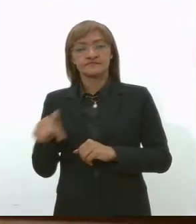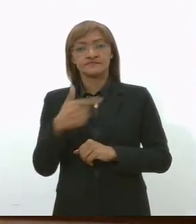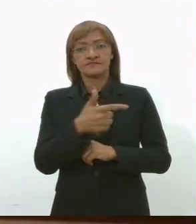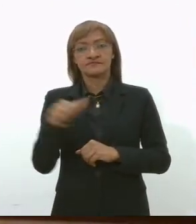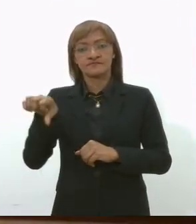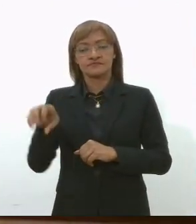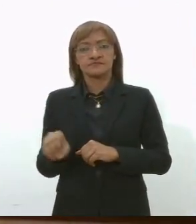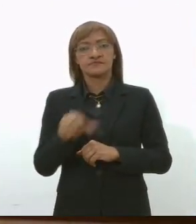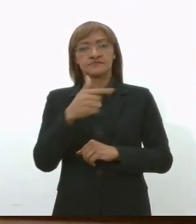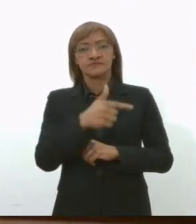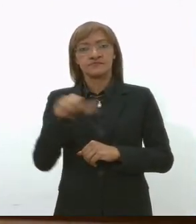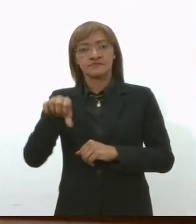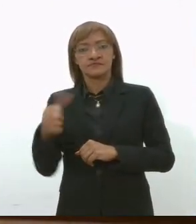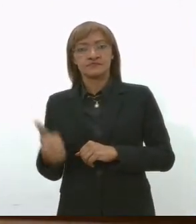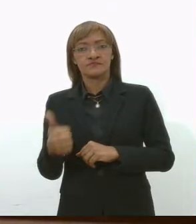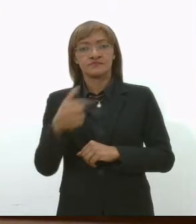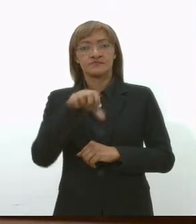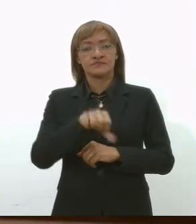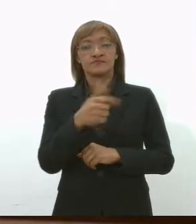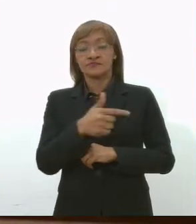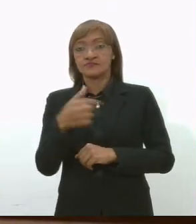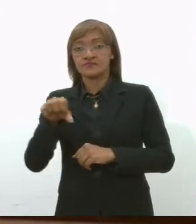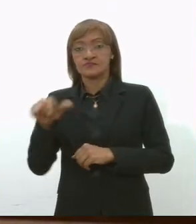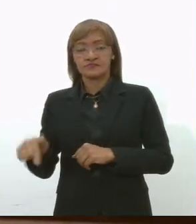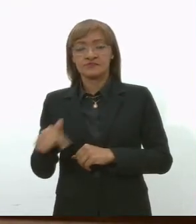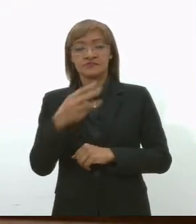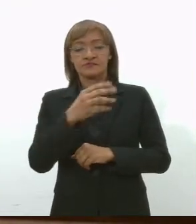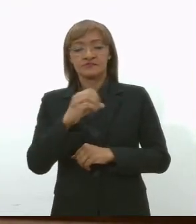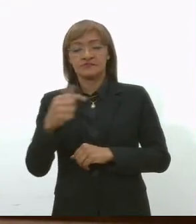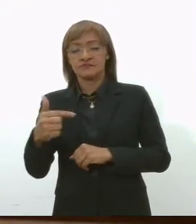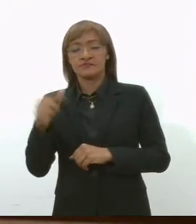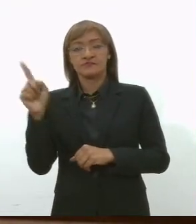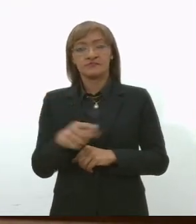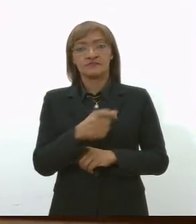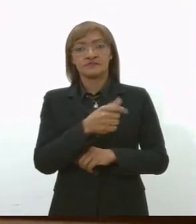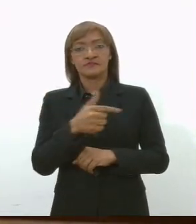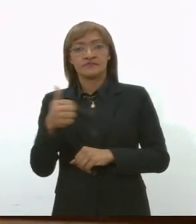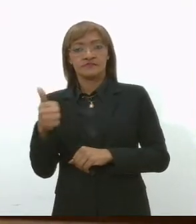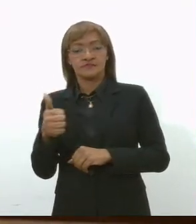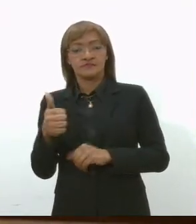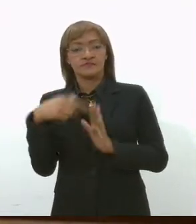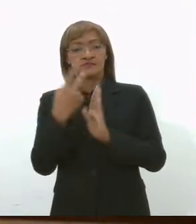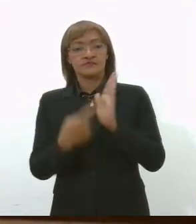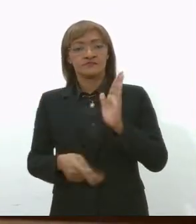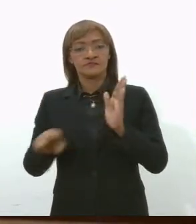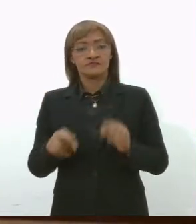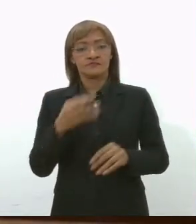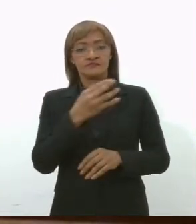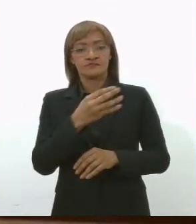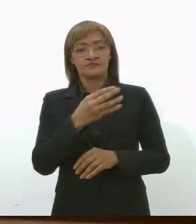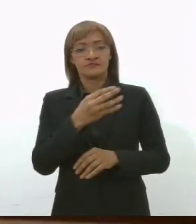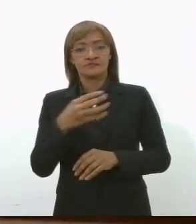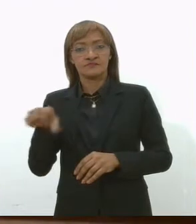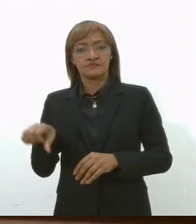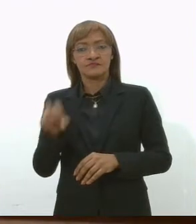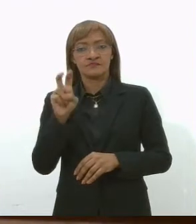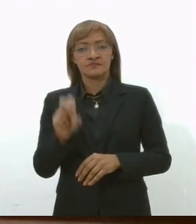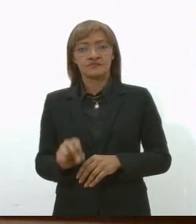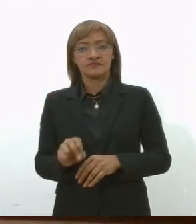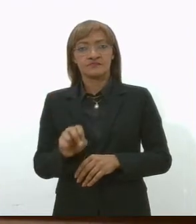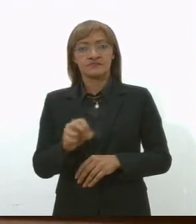291, 297 e 302/2021. E os projetos de resolução de números 49 e 50,